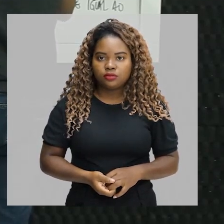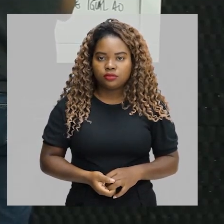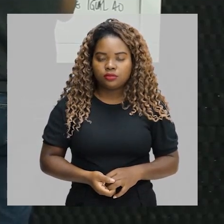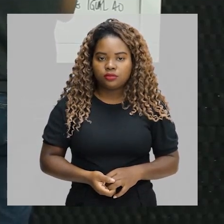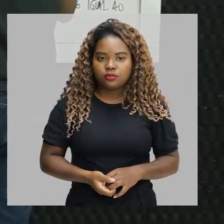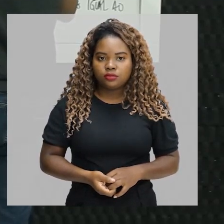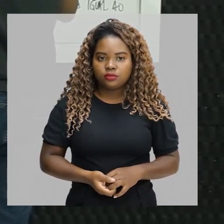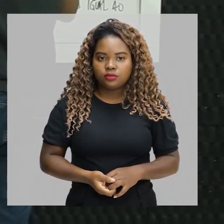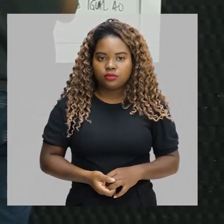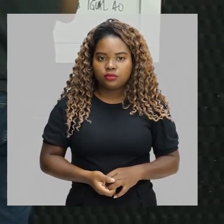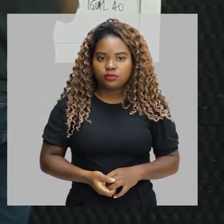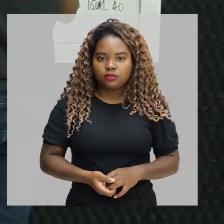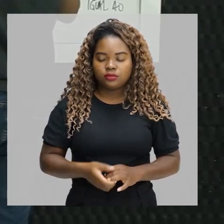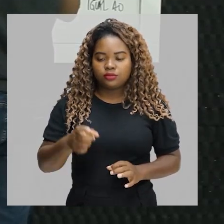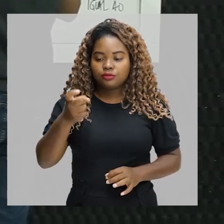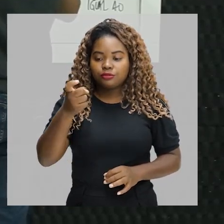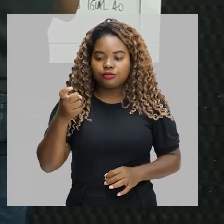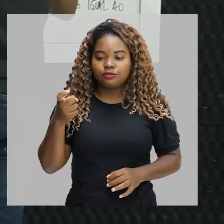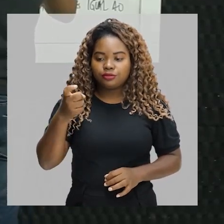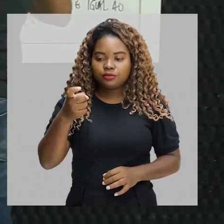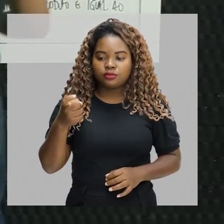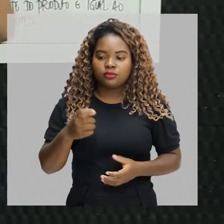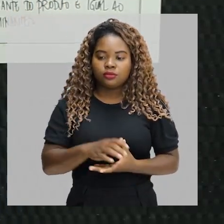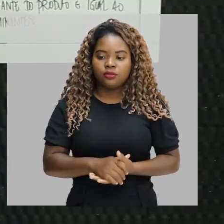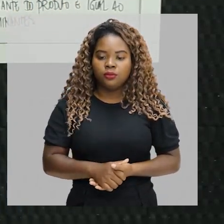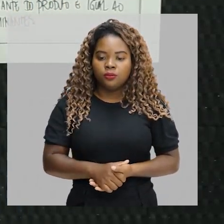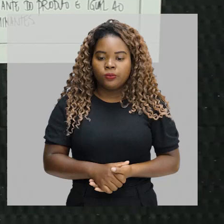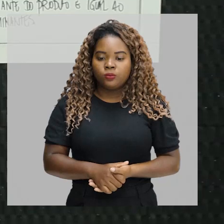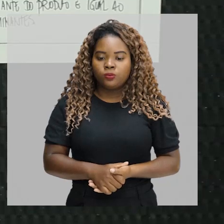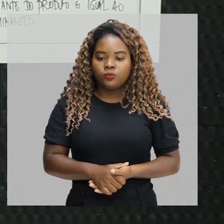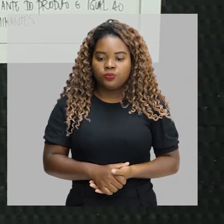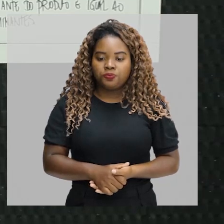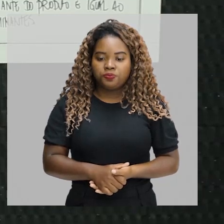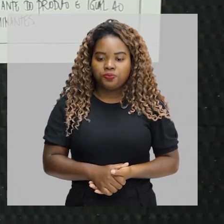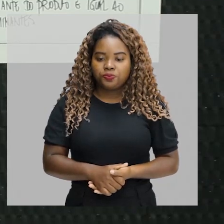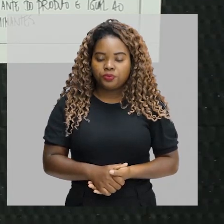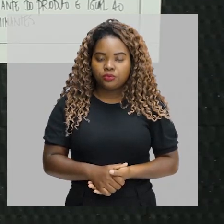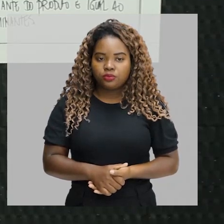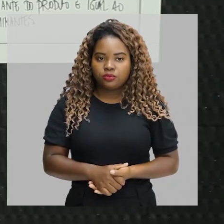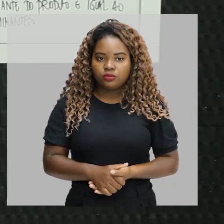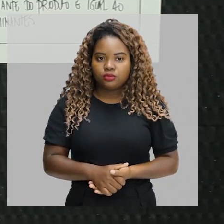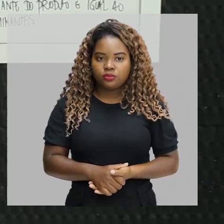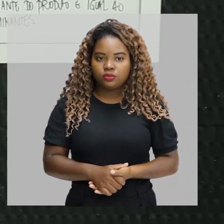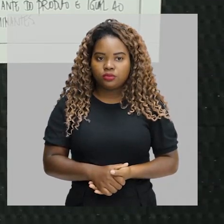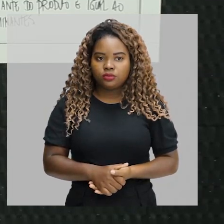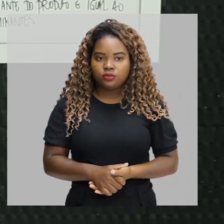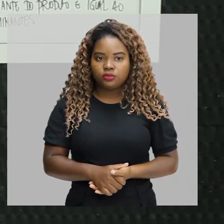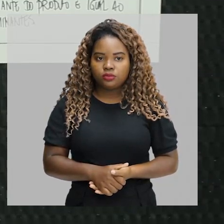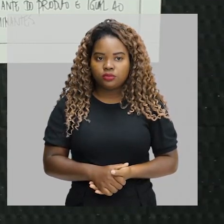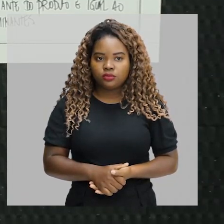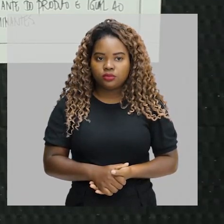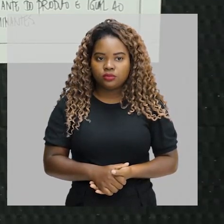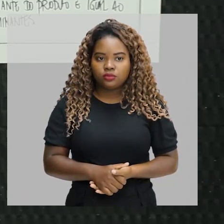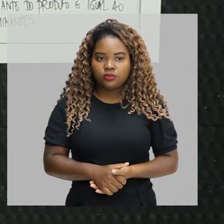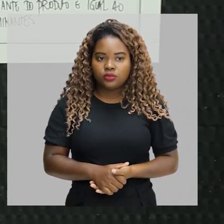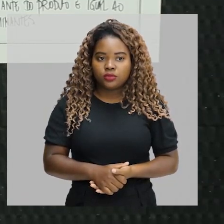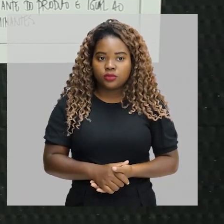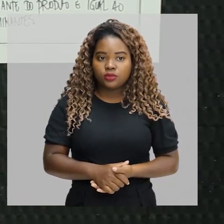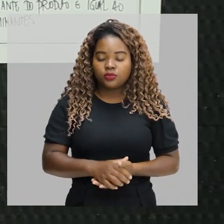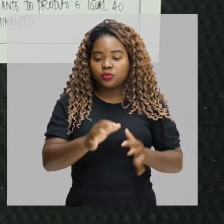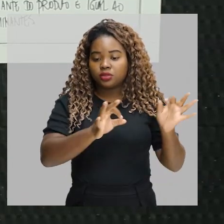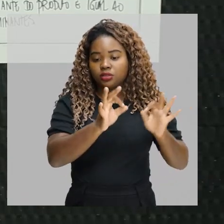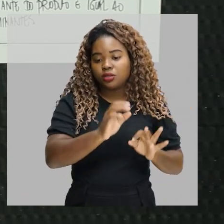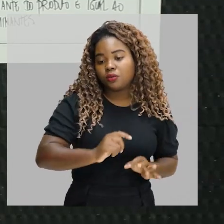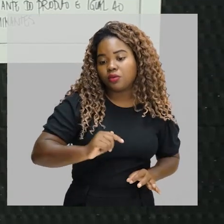seja igual a um valor x qualquer, beleza? E eu vou fazer o seguinte, vou montar uma outra